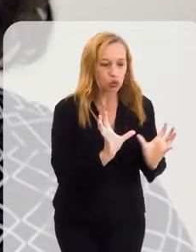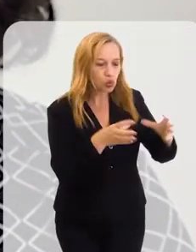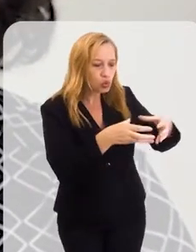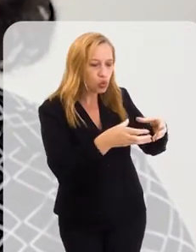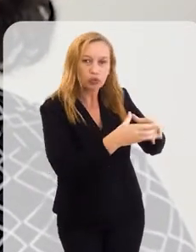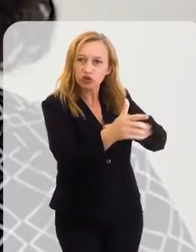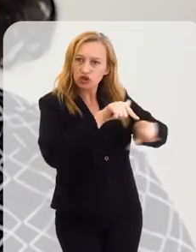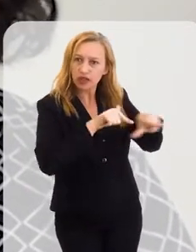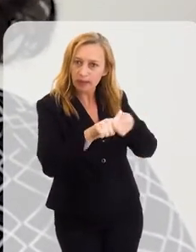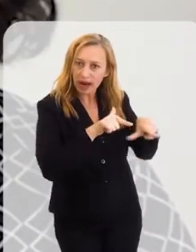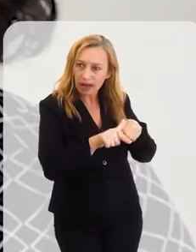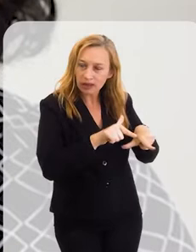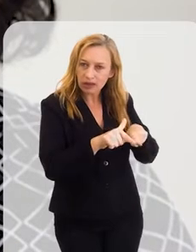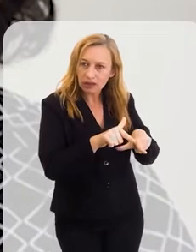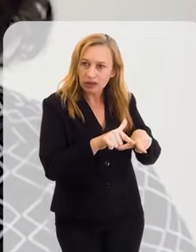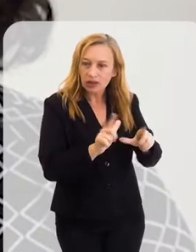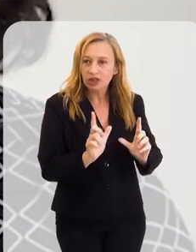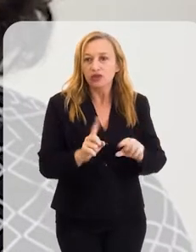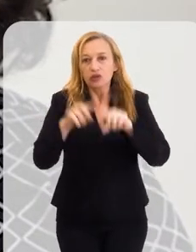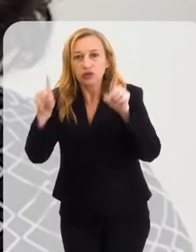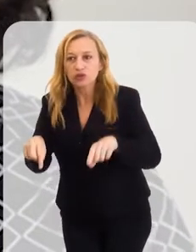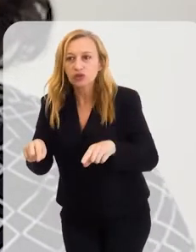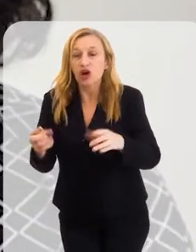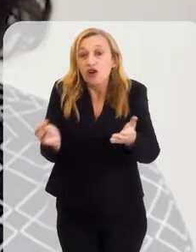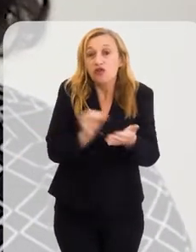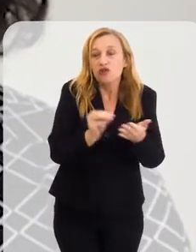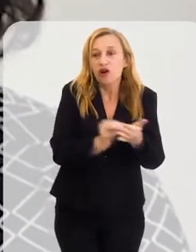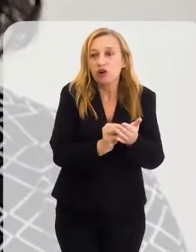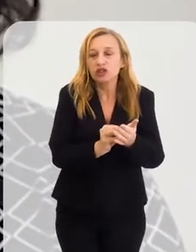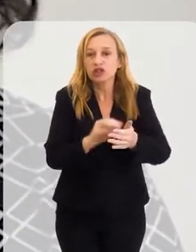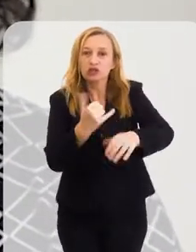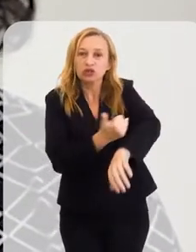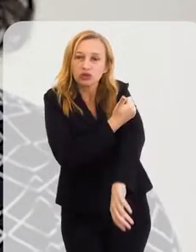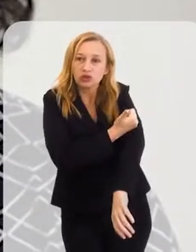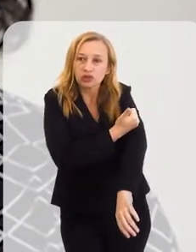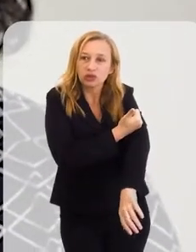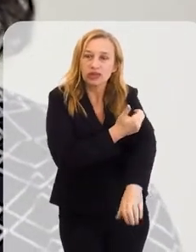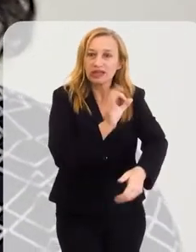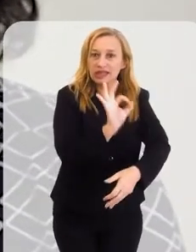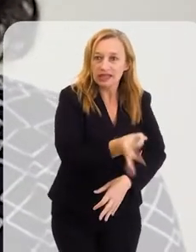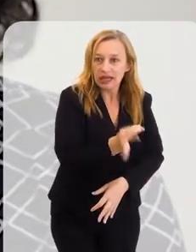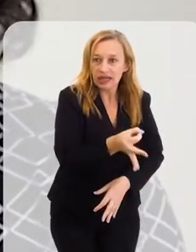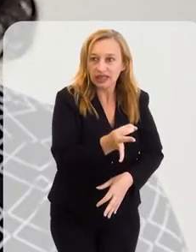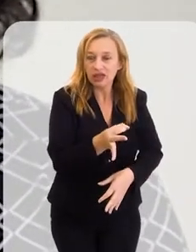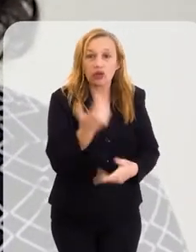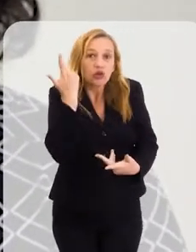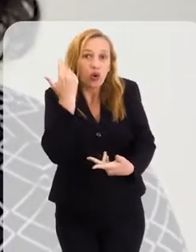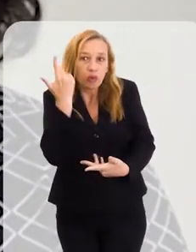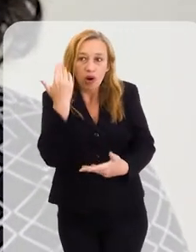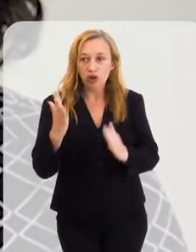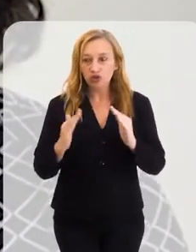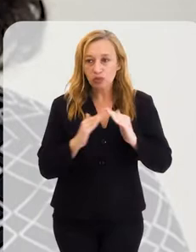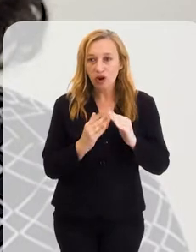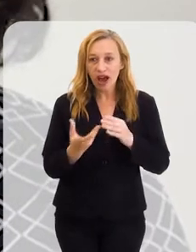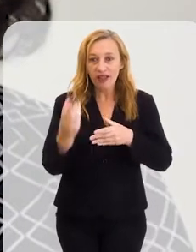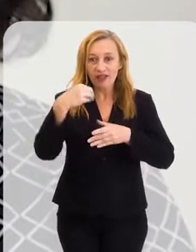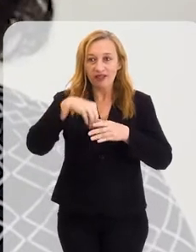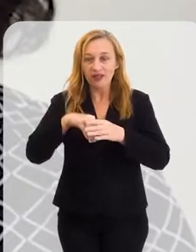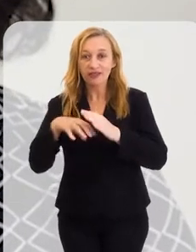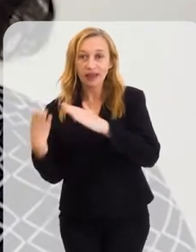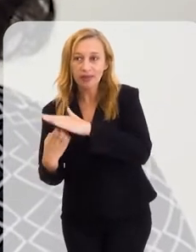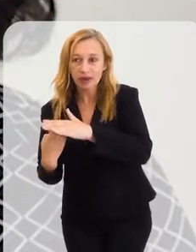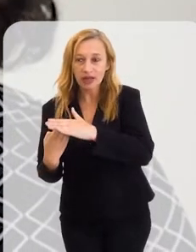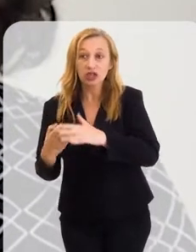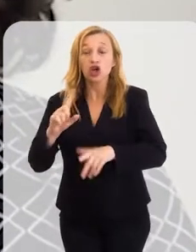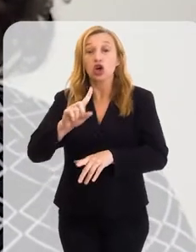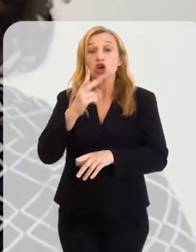possível equipes e funcionários, aliada à falta de infraestrutura adequada, tornou comum aquela sensação de morar no